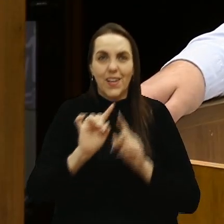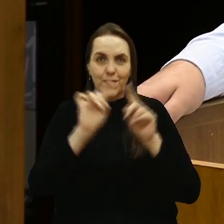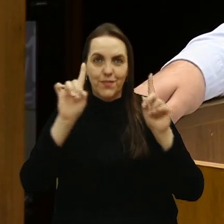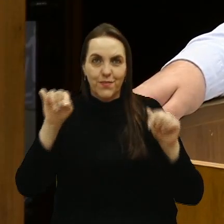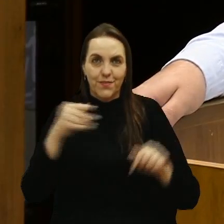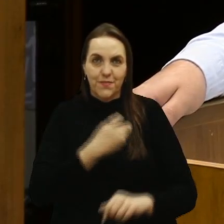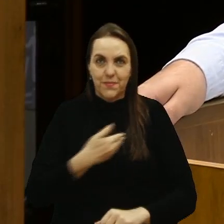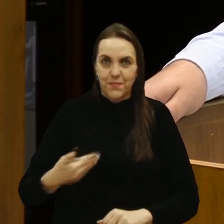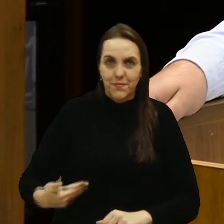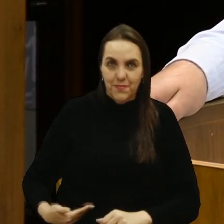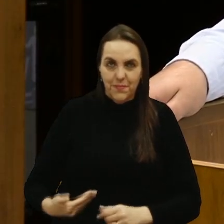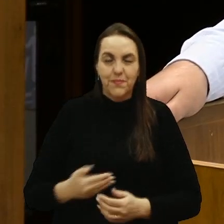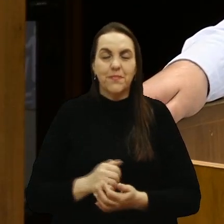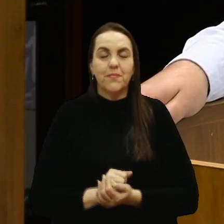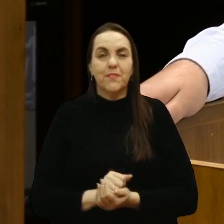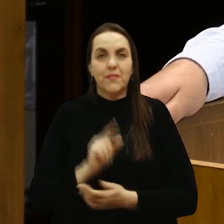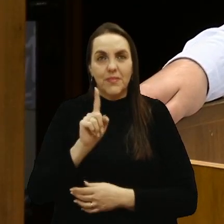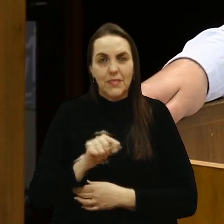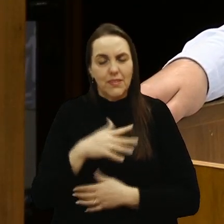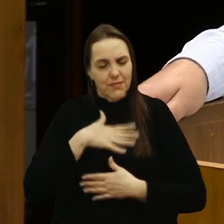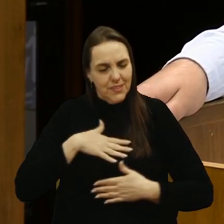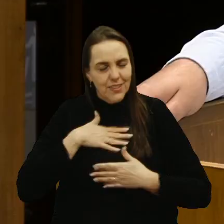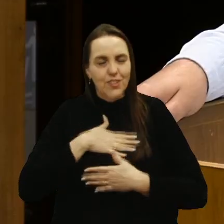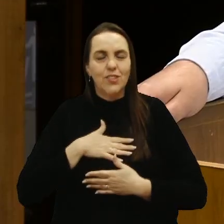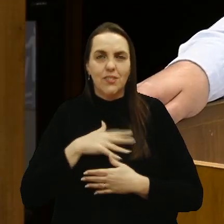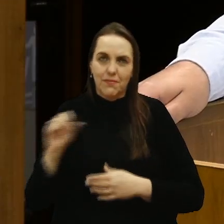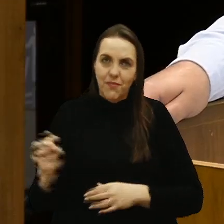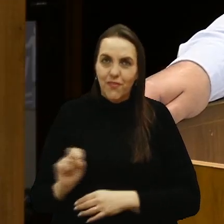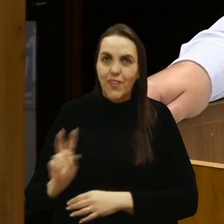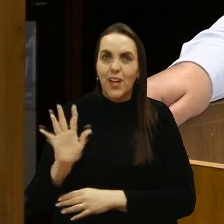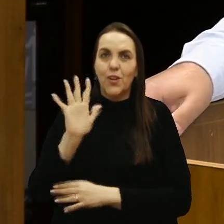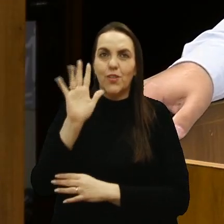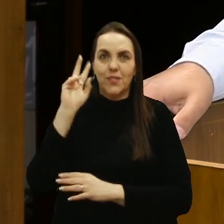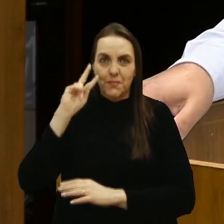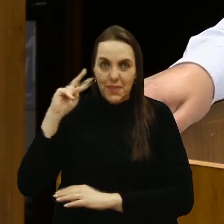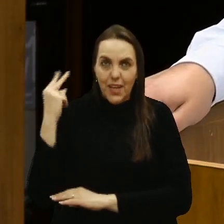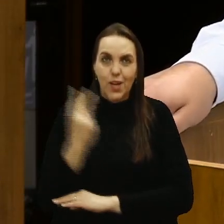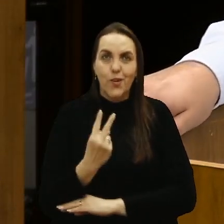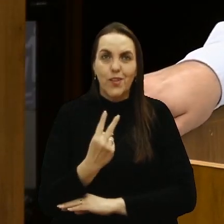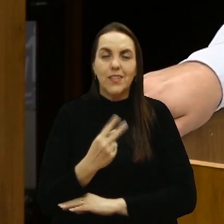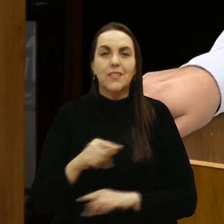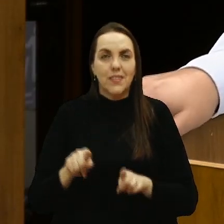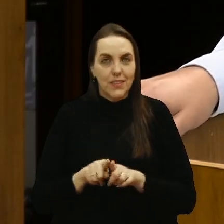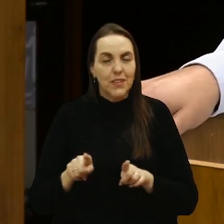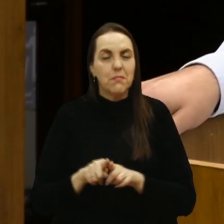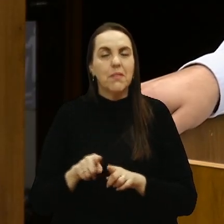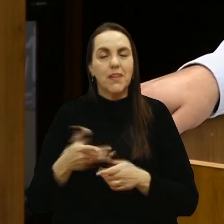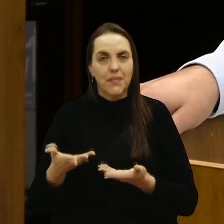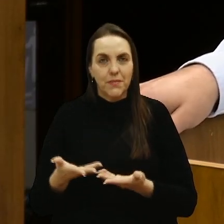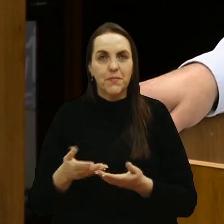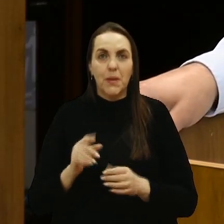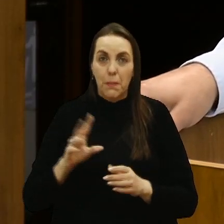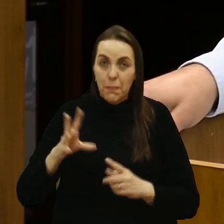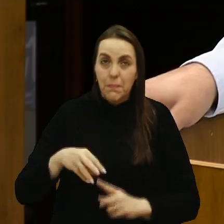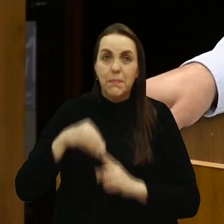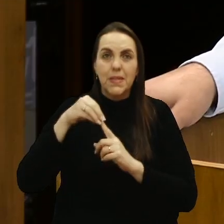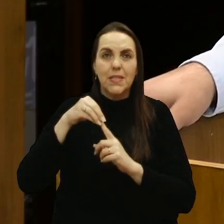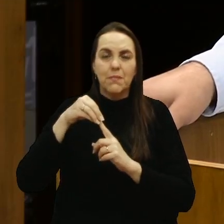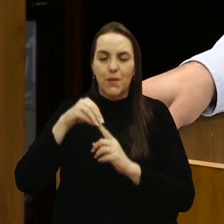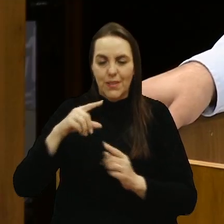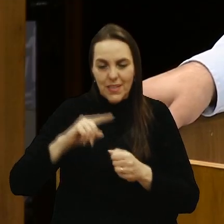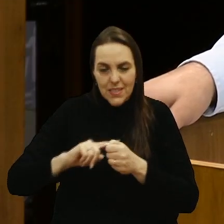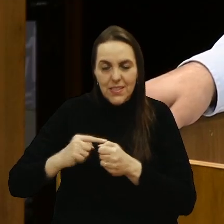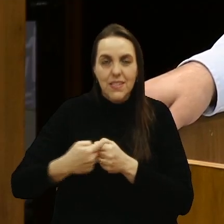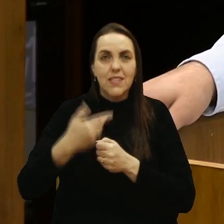e que cada servidor se sintam valorizados, reconhecidos e parte essencial dessa